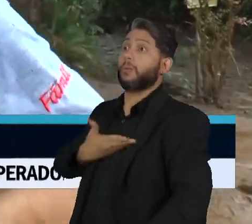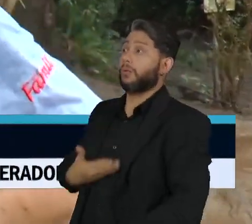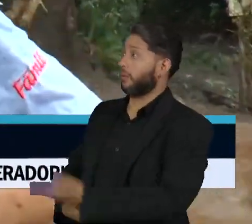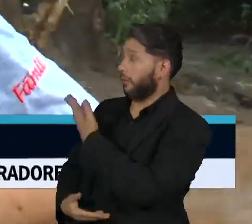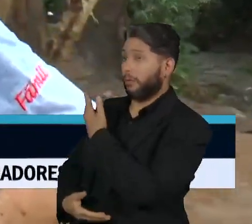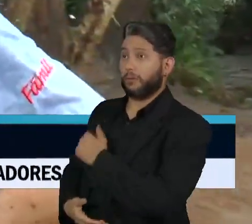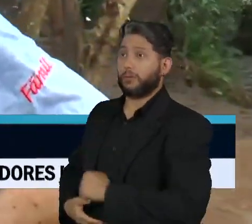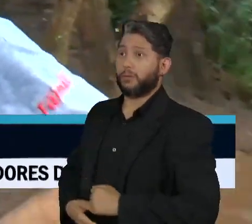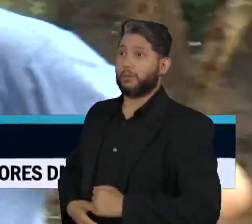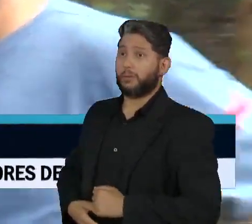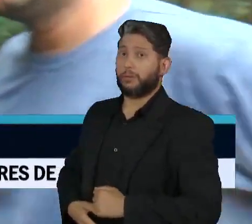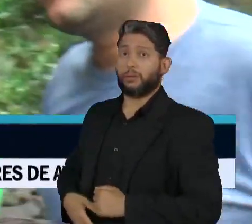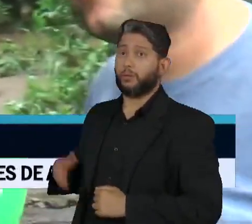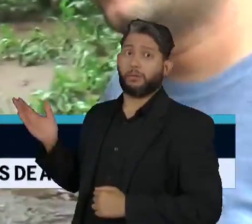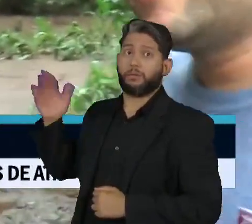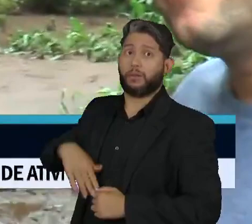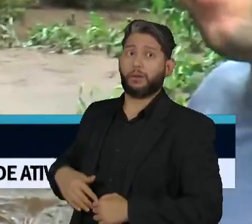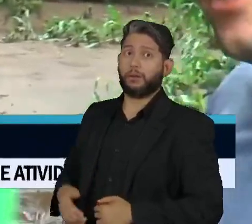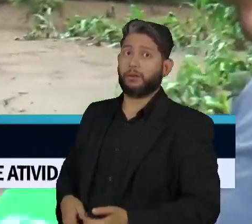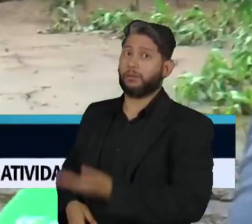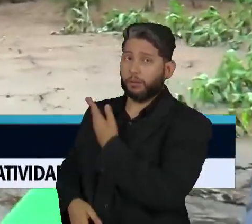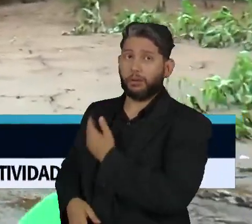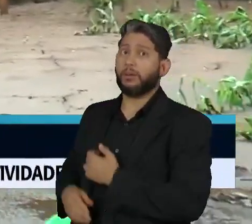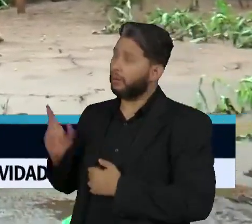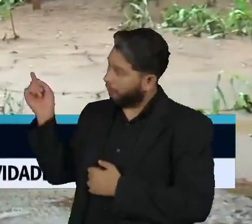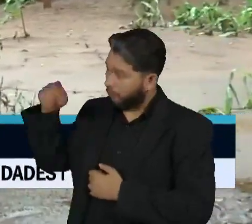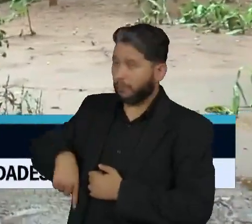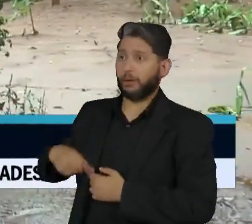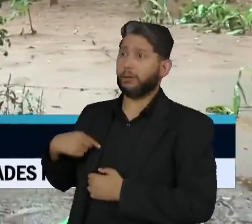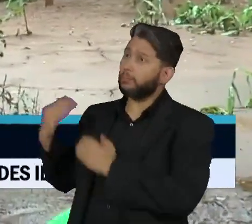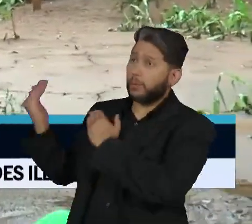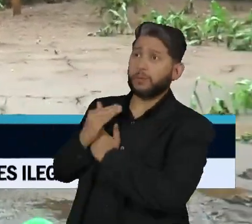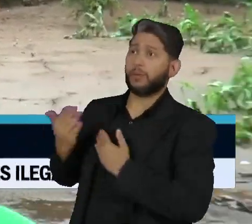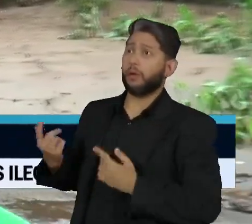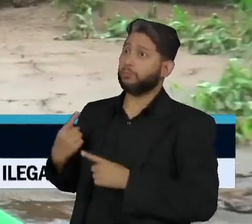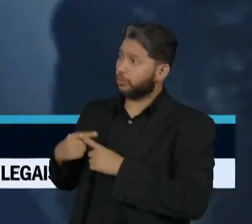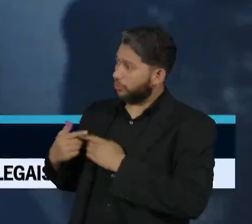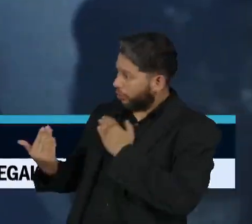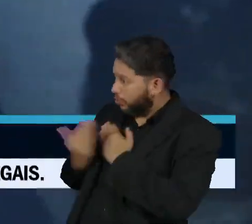aí, ó. Do nada aí, ó. Pra ajudar. Então é isso que nos dá força, né? Deus, né?